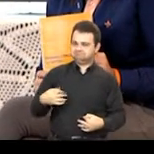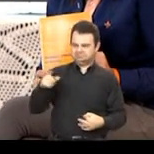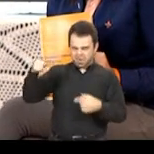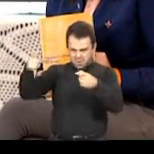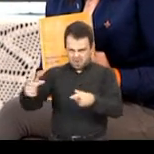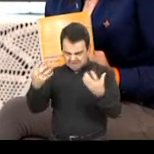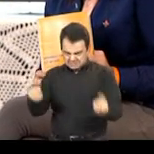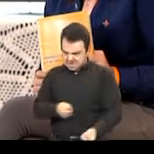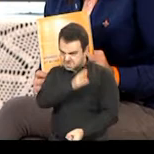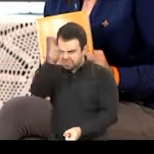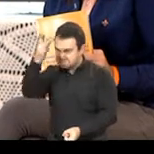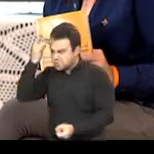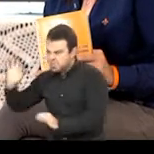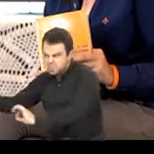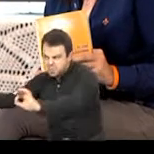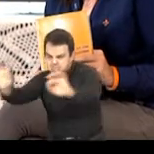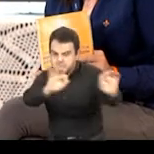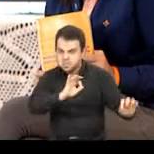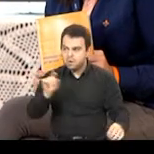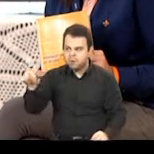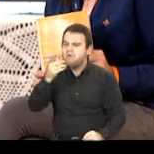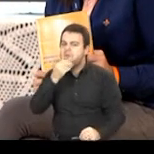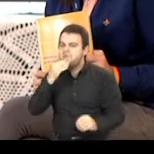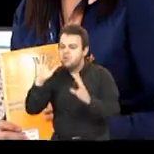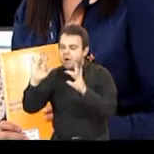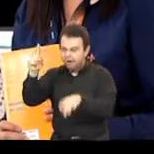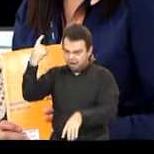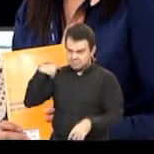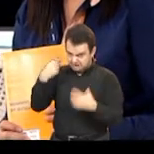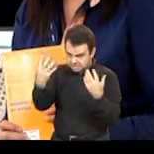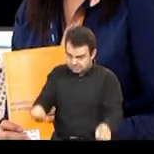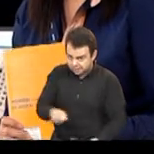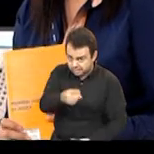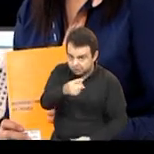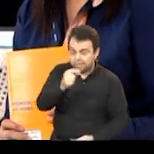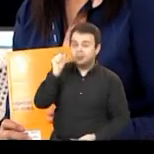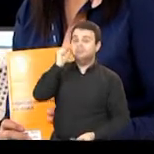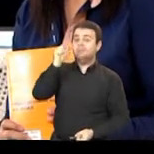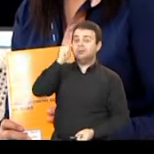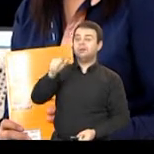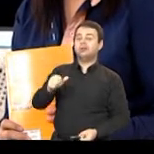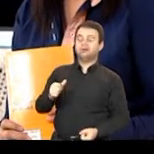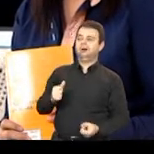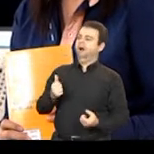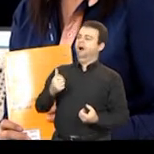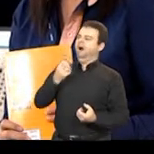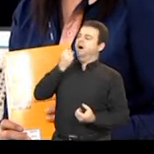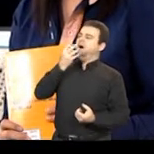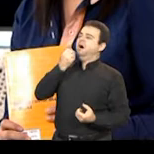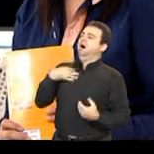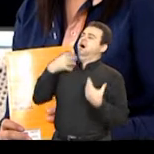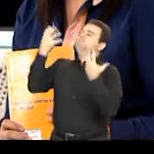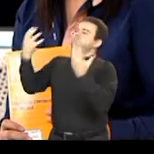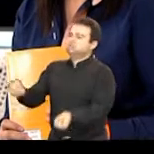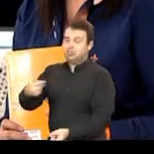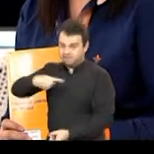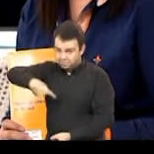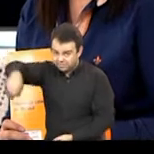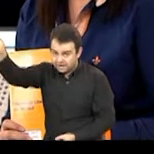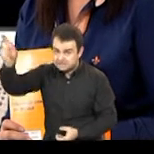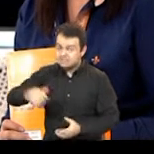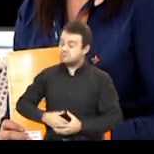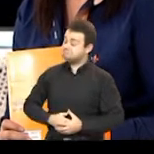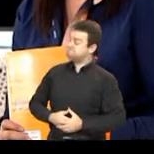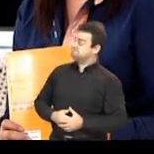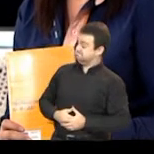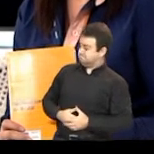assim, abandonado, com um ex-namorado? Será que Raquel fez certo em aceitar este convite de